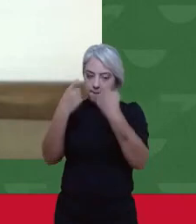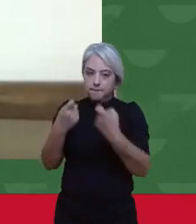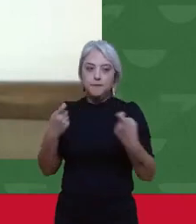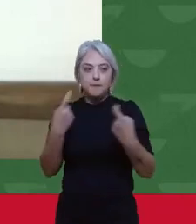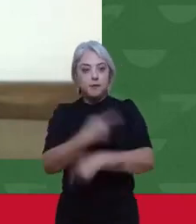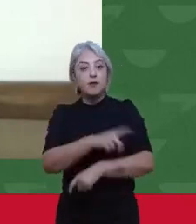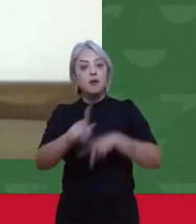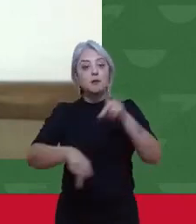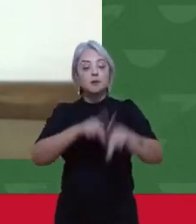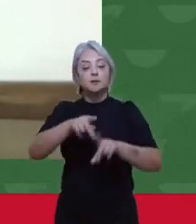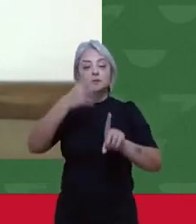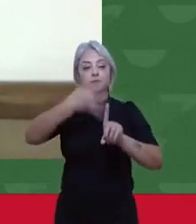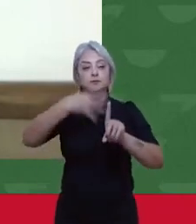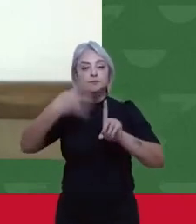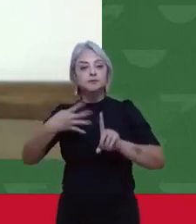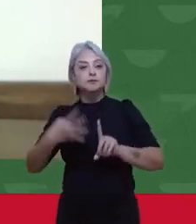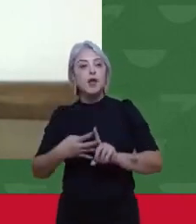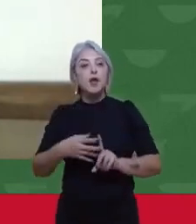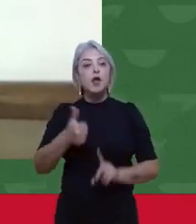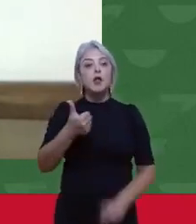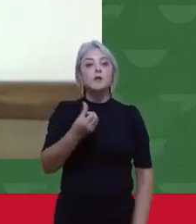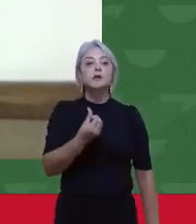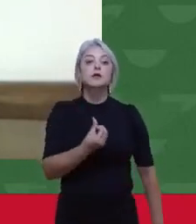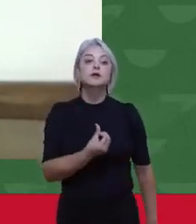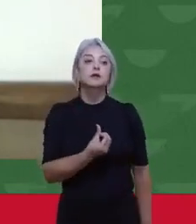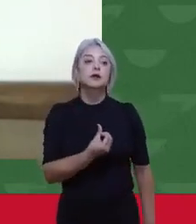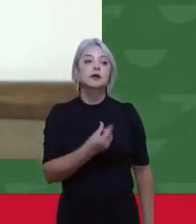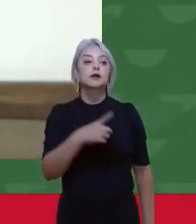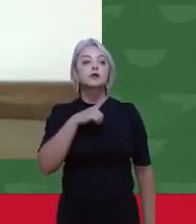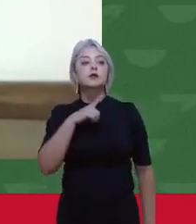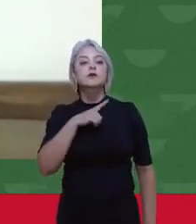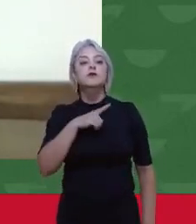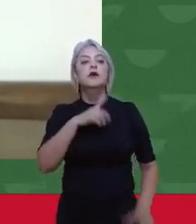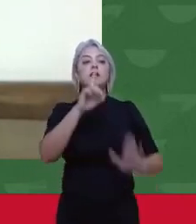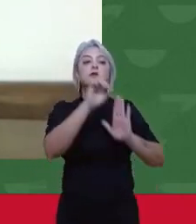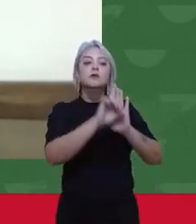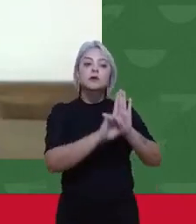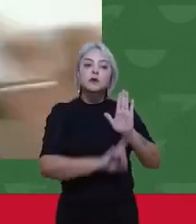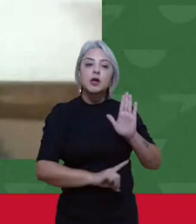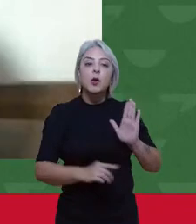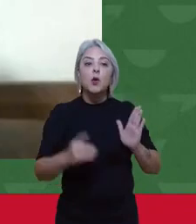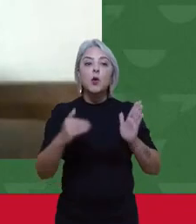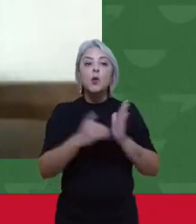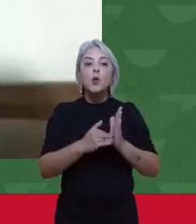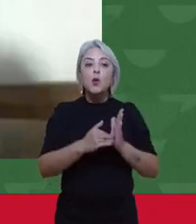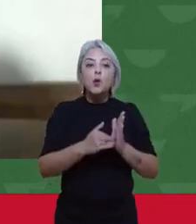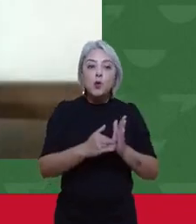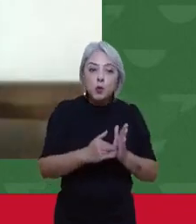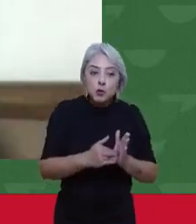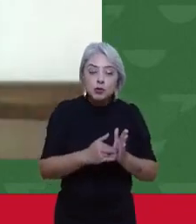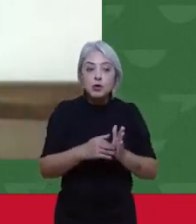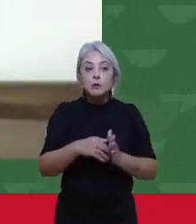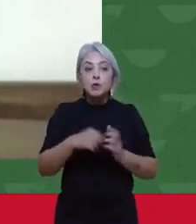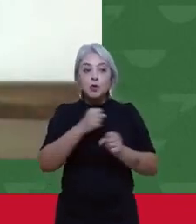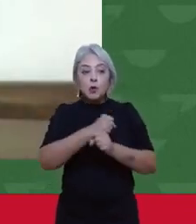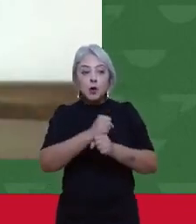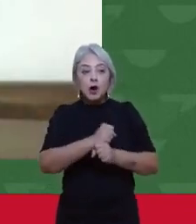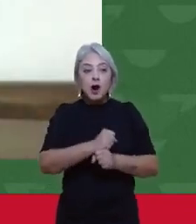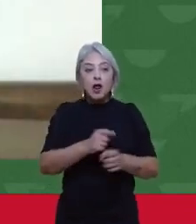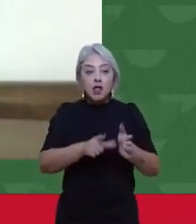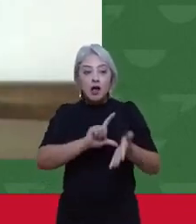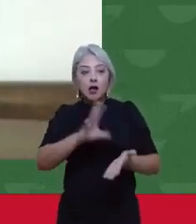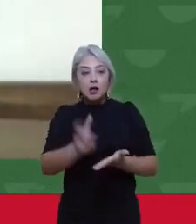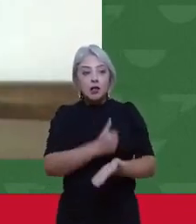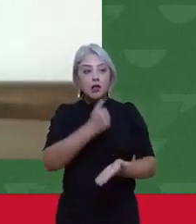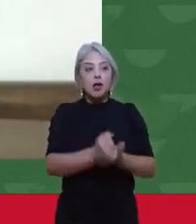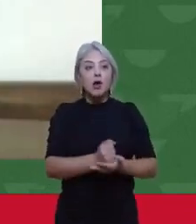contra a População LGBT. Em 2016, tivemos o decreto, que foi o último ano do suspiro antes do golpe, sobre o uso